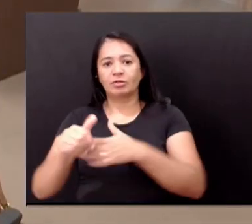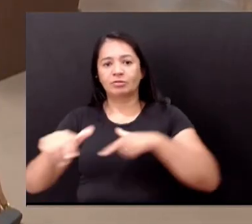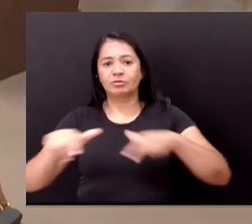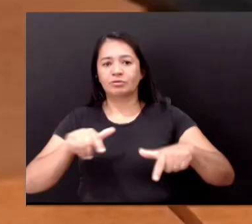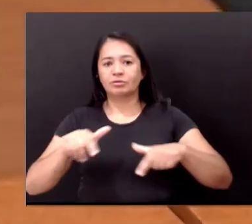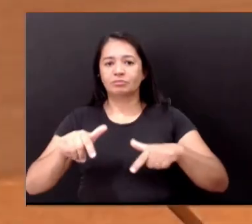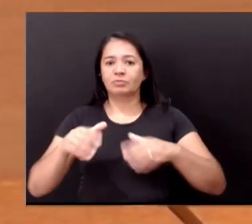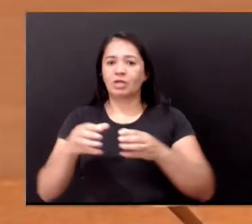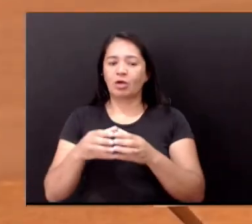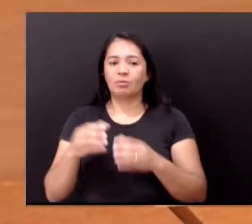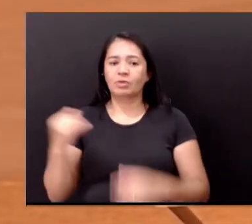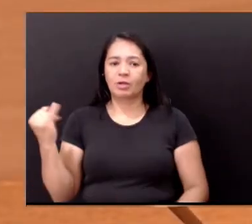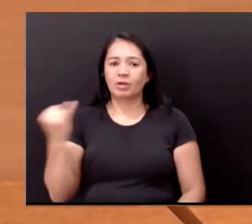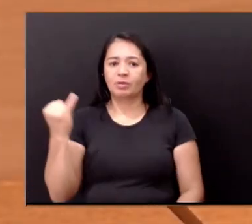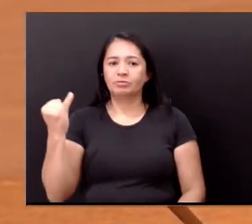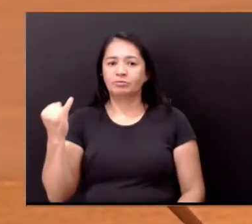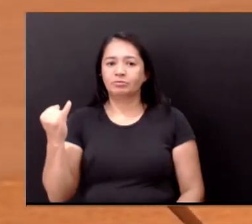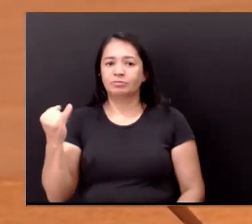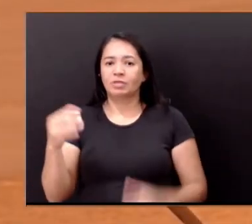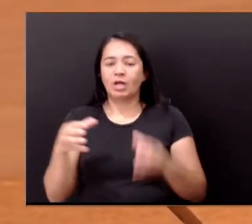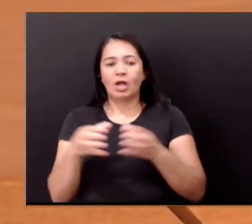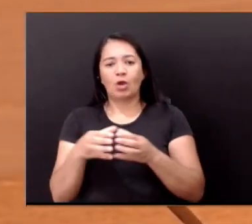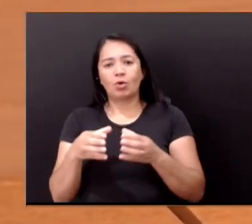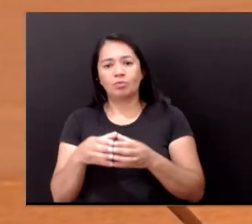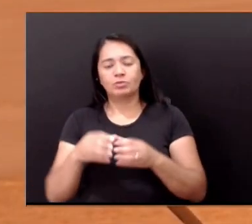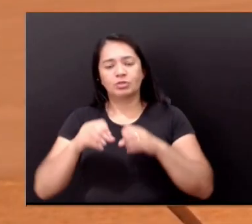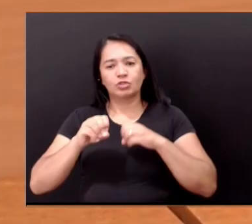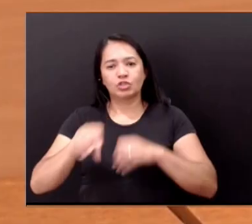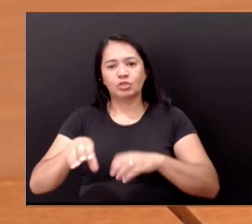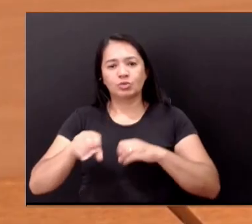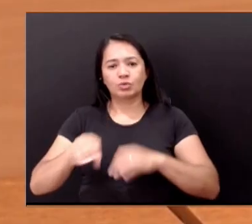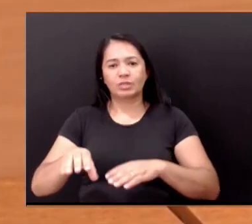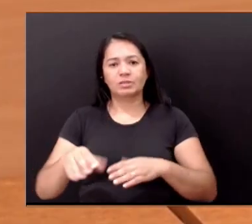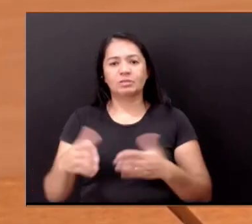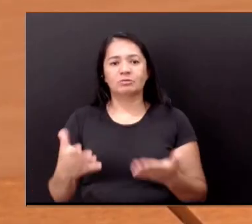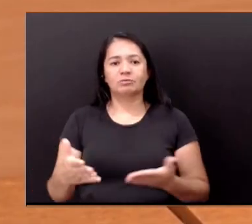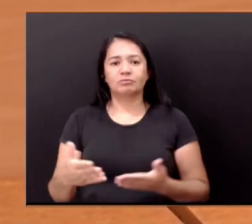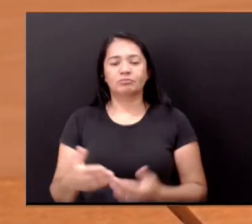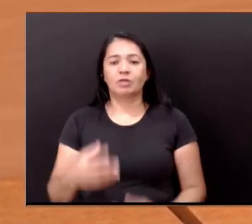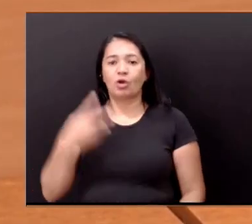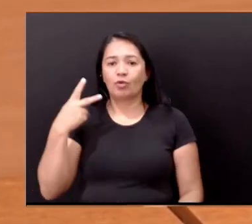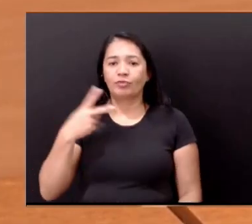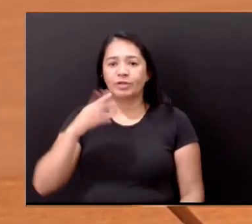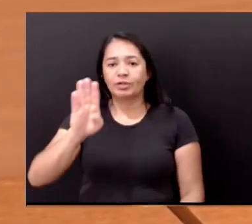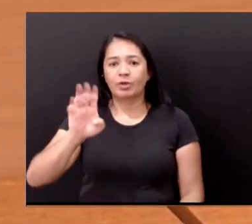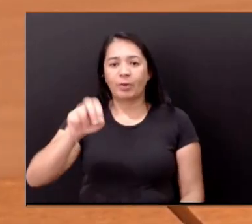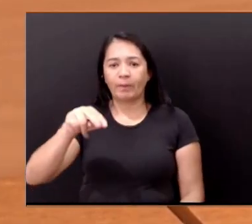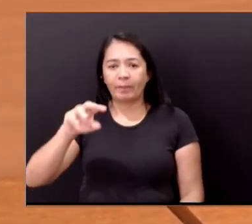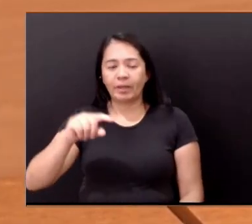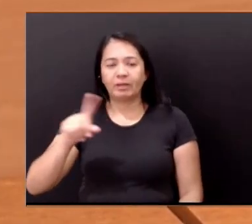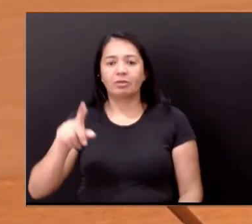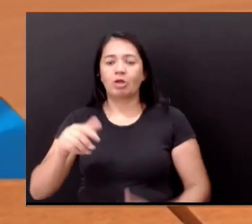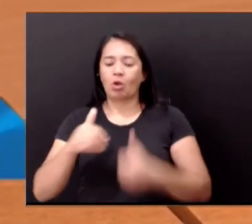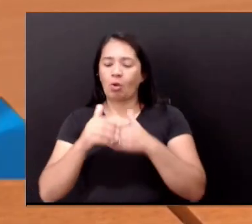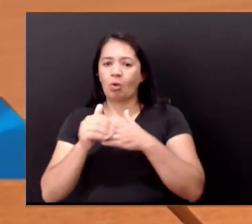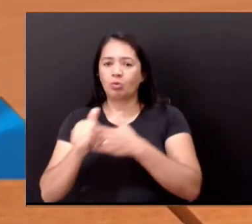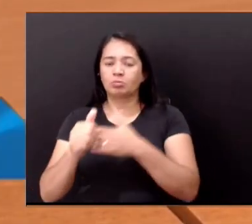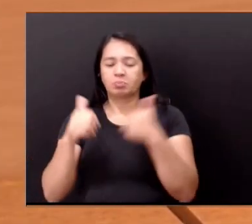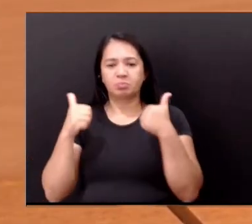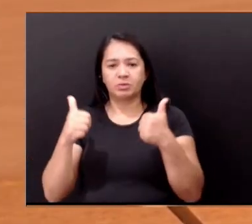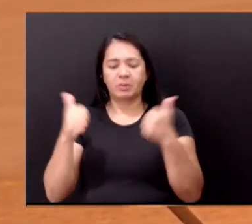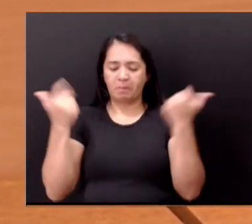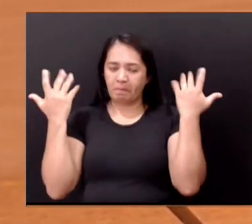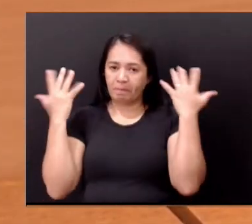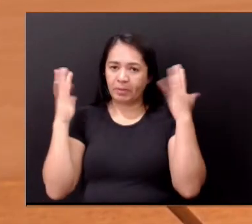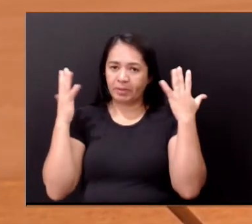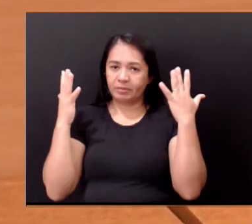que é a Comissão de Educação. Então, o vereador tem conduzido muito bem. Quero dar os parabéns, né? Obrigado, senhor Otto. Aprendi